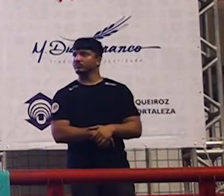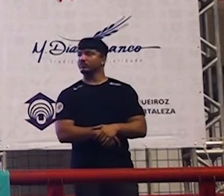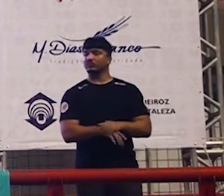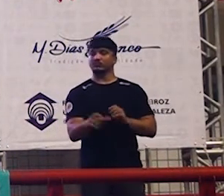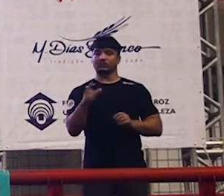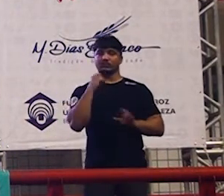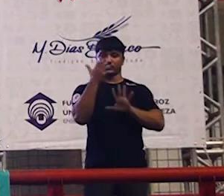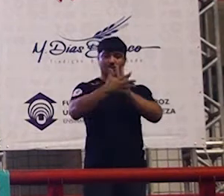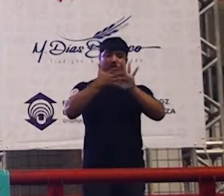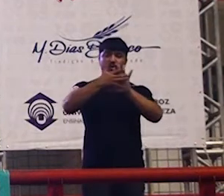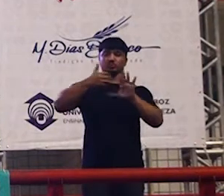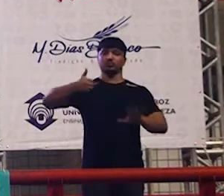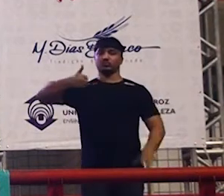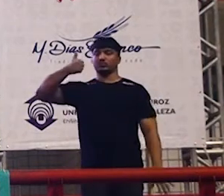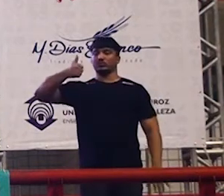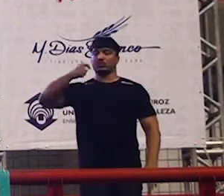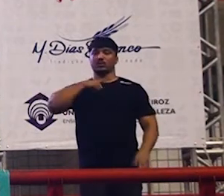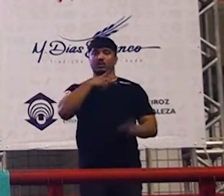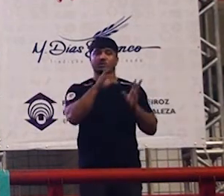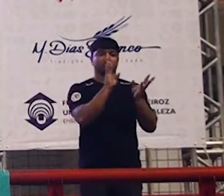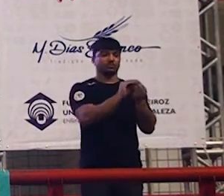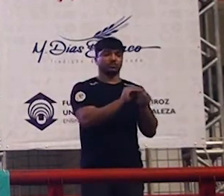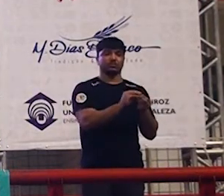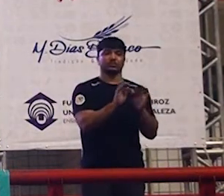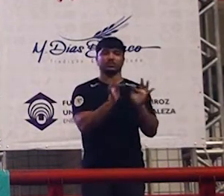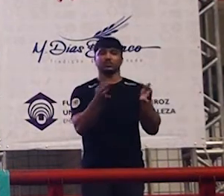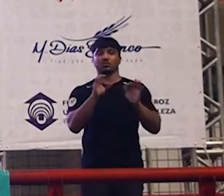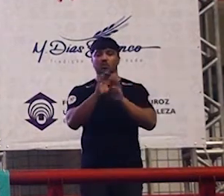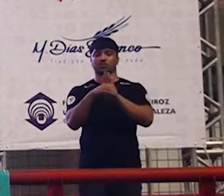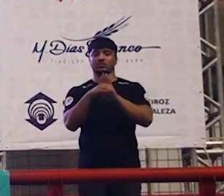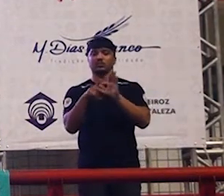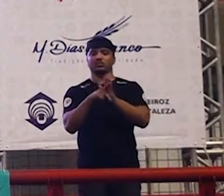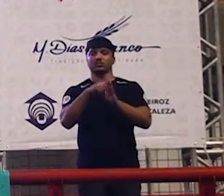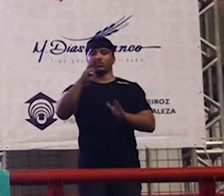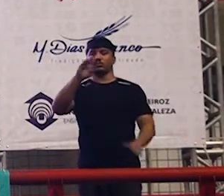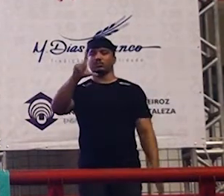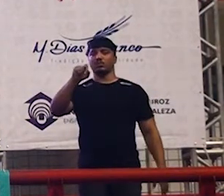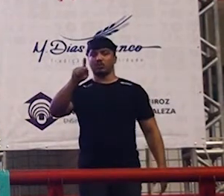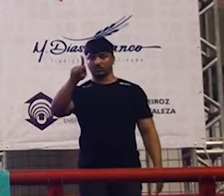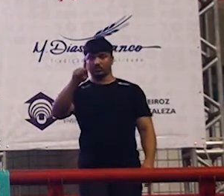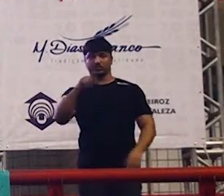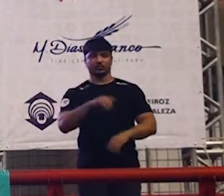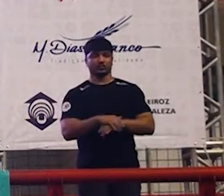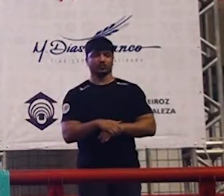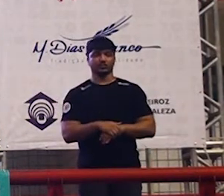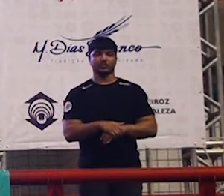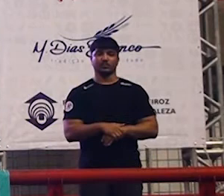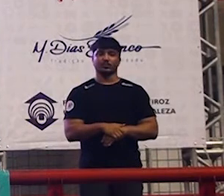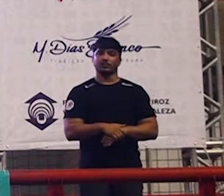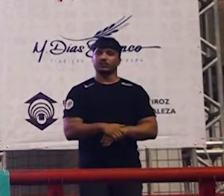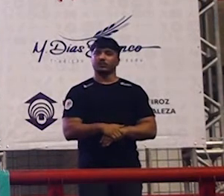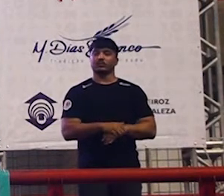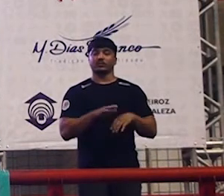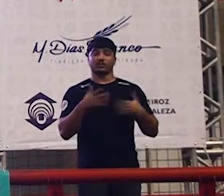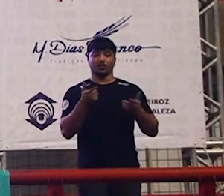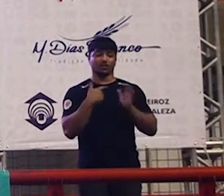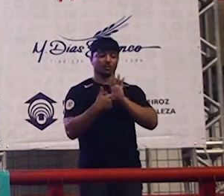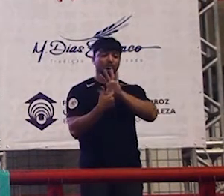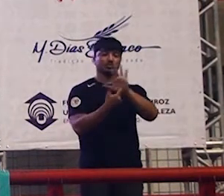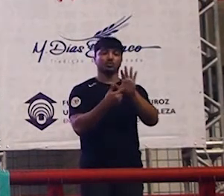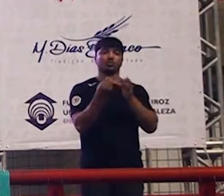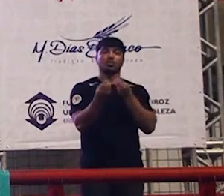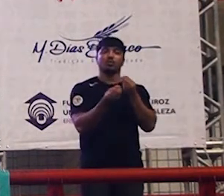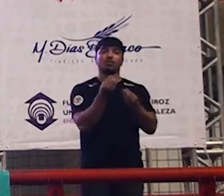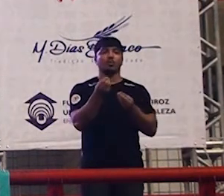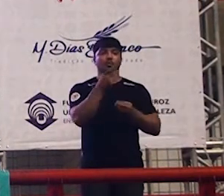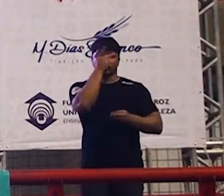O texto 1 apresenta um breve conceito para blog, diário da web, demonstrando a forma